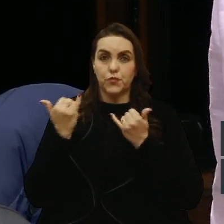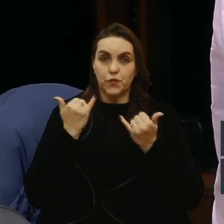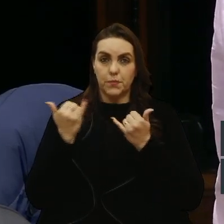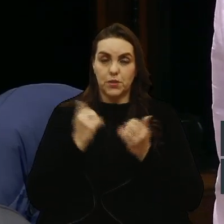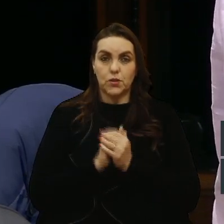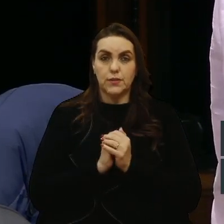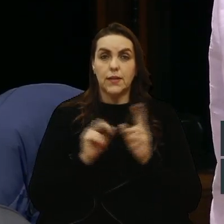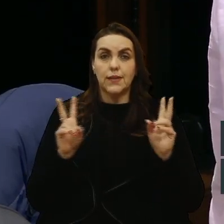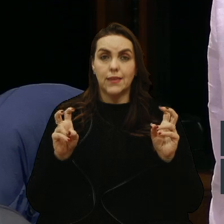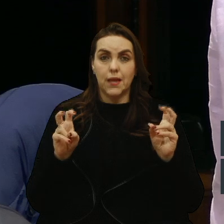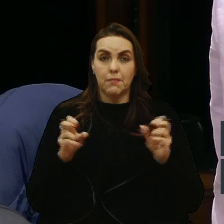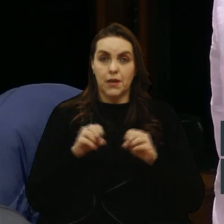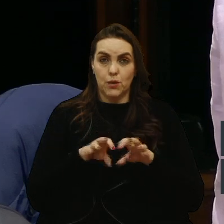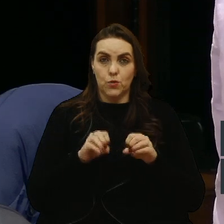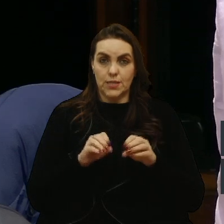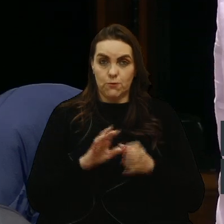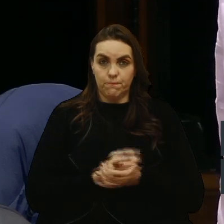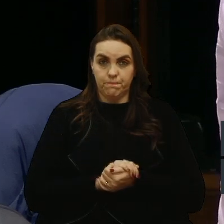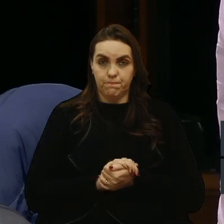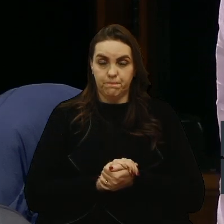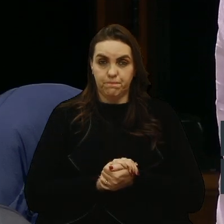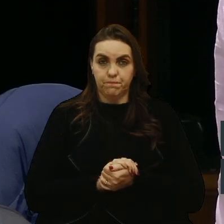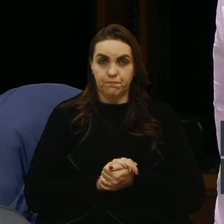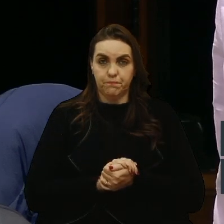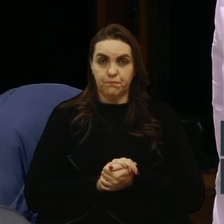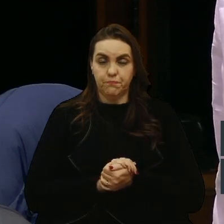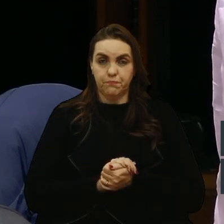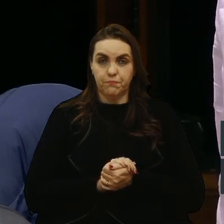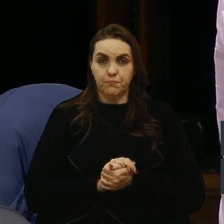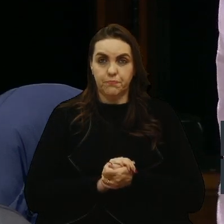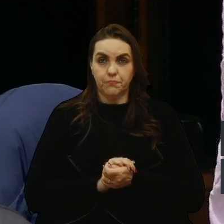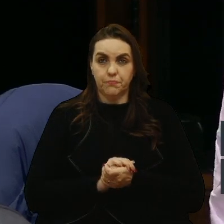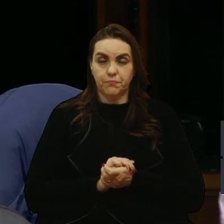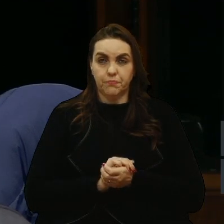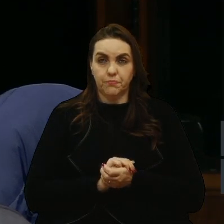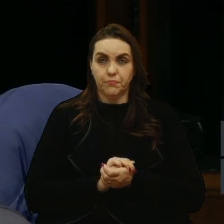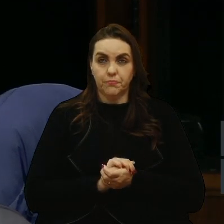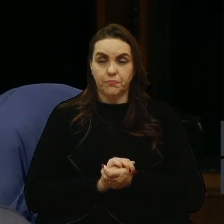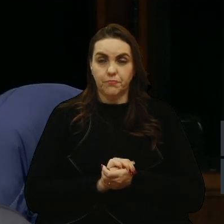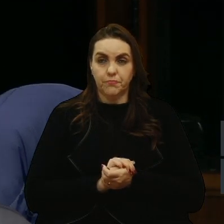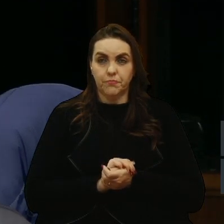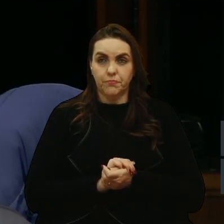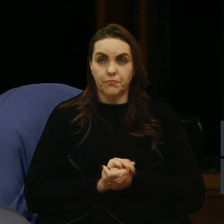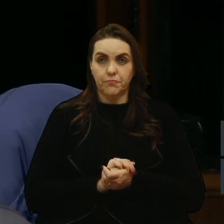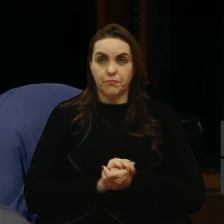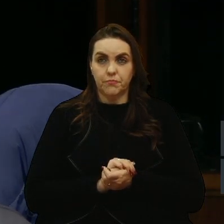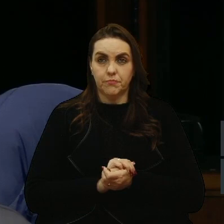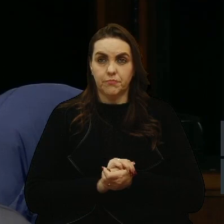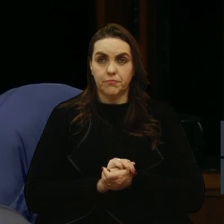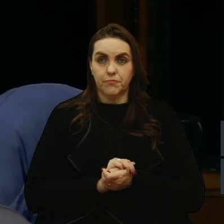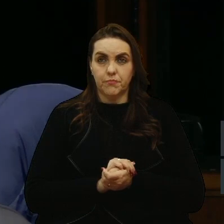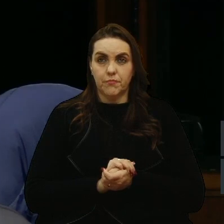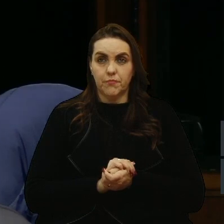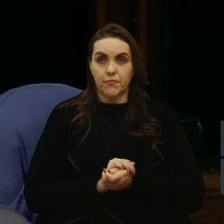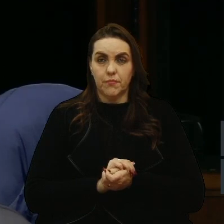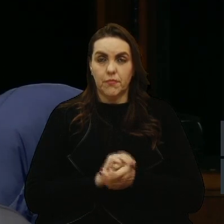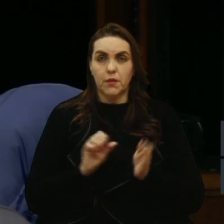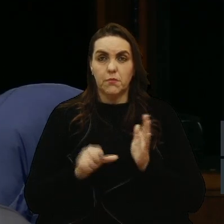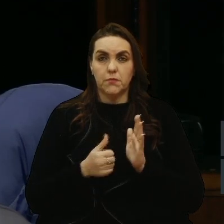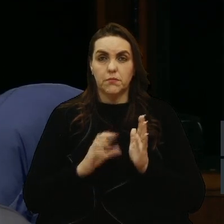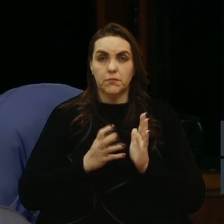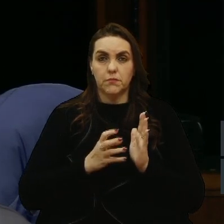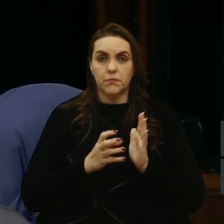sobre o tema da educação. Primeiro, gente, é sobre os dados referentes